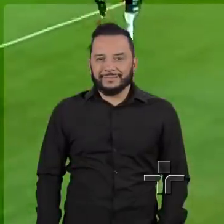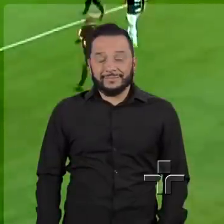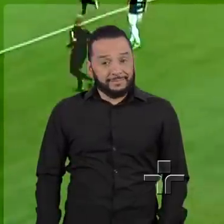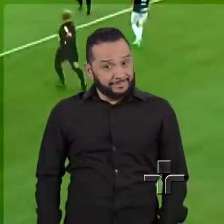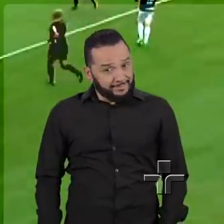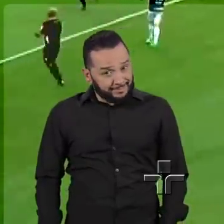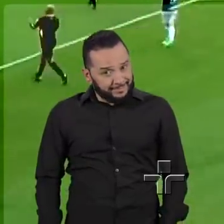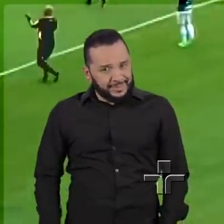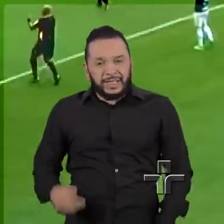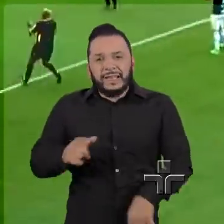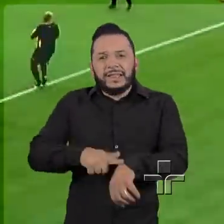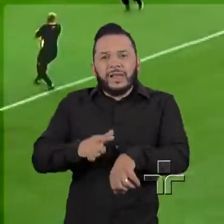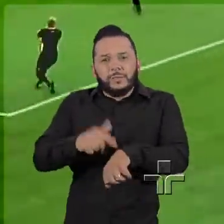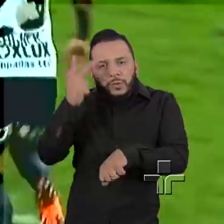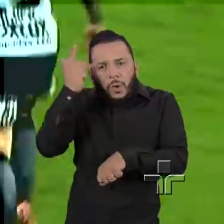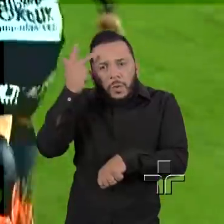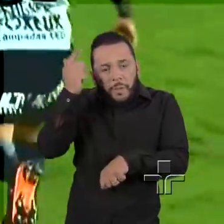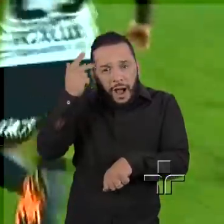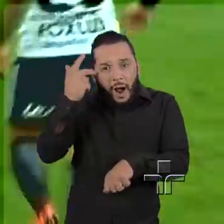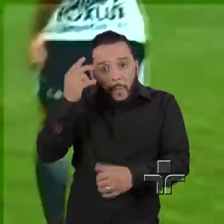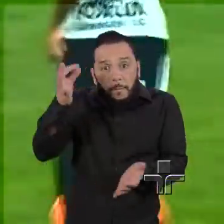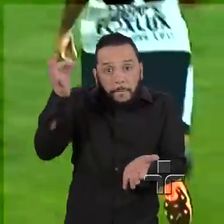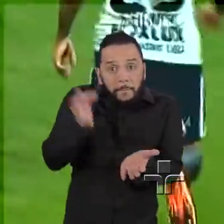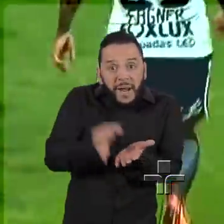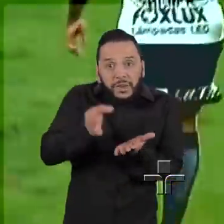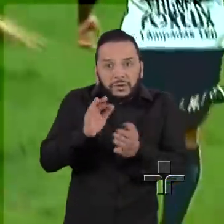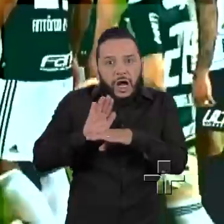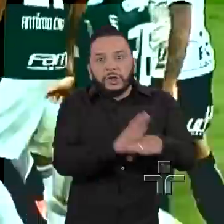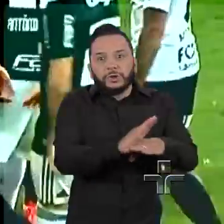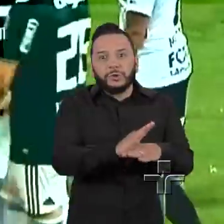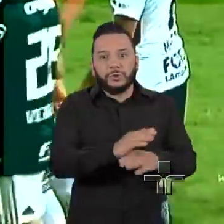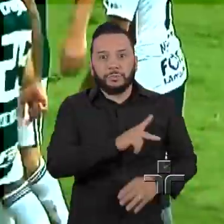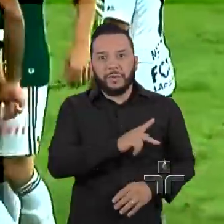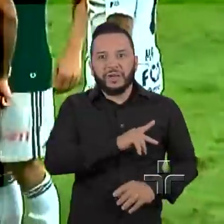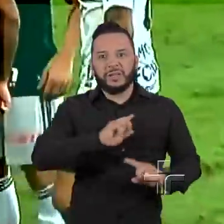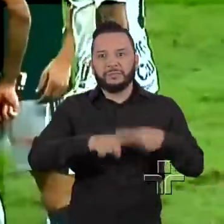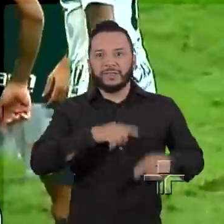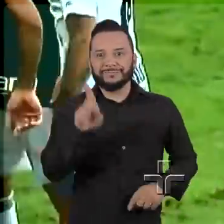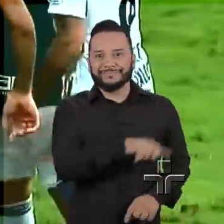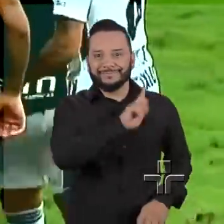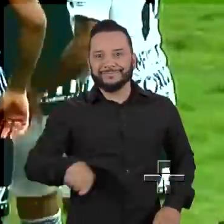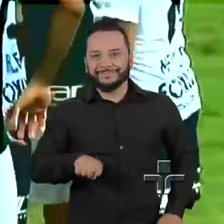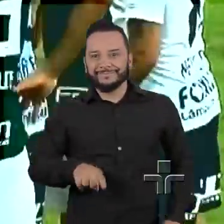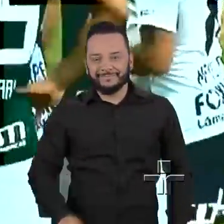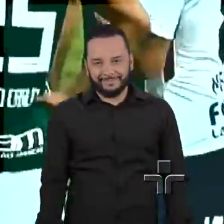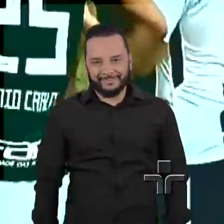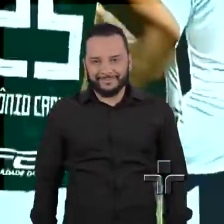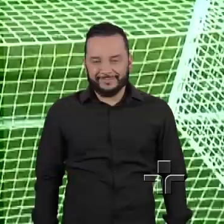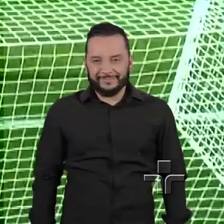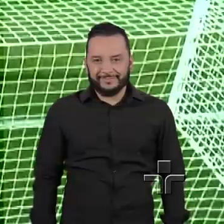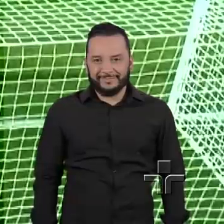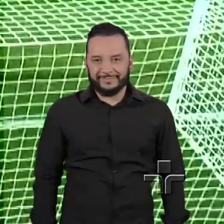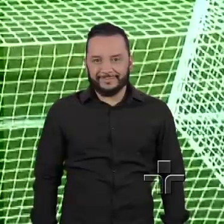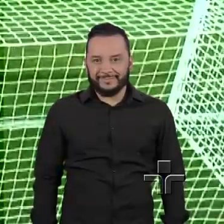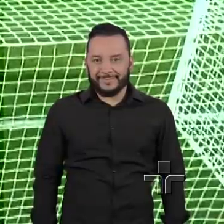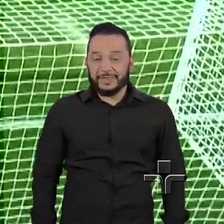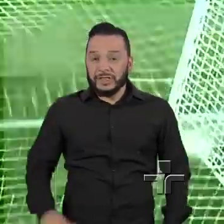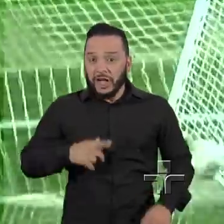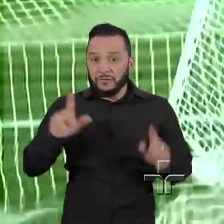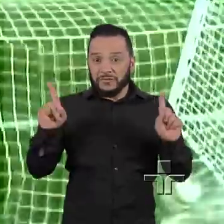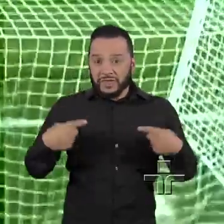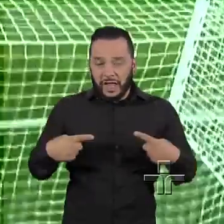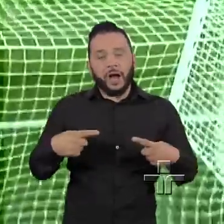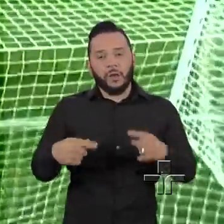No tempo normal, um pênalti marcado a favor do Palmeiras e depois desmarcado. A final do